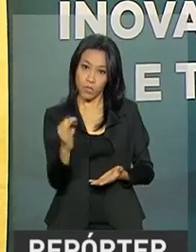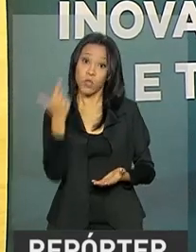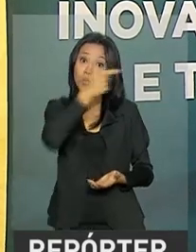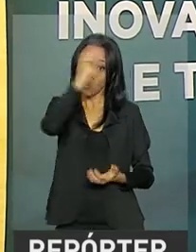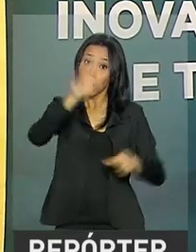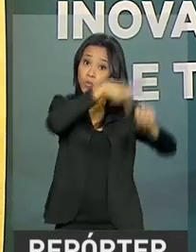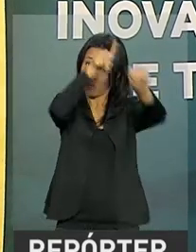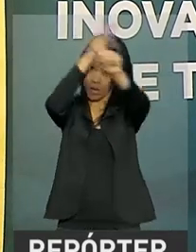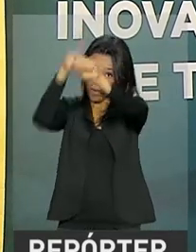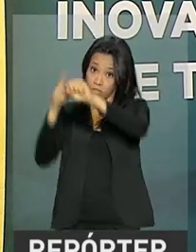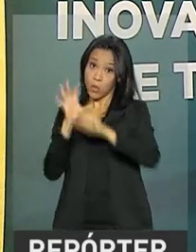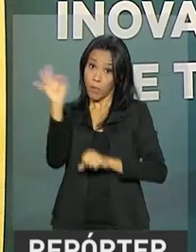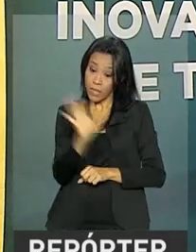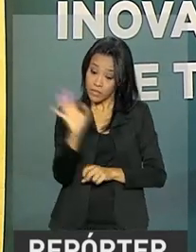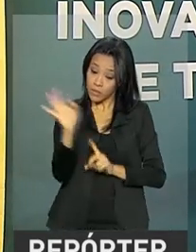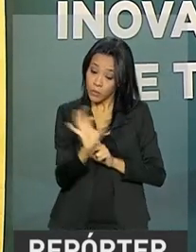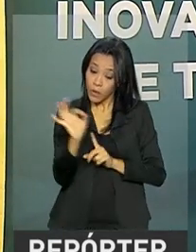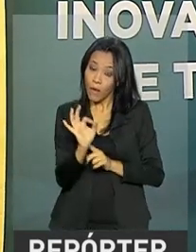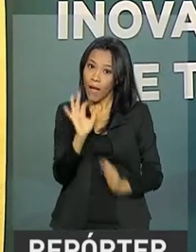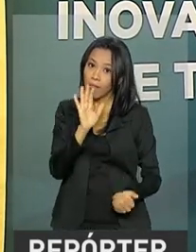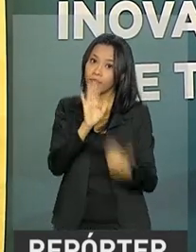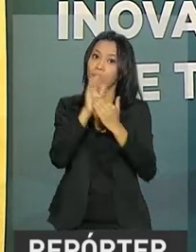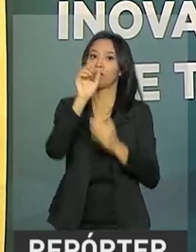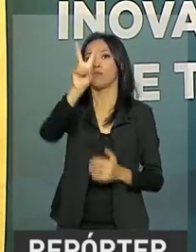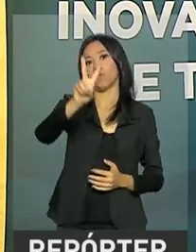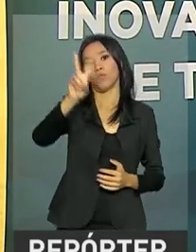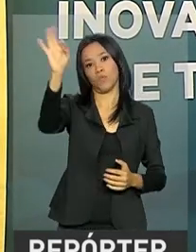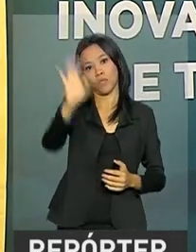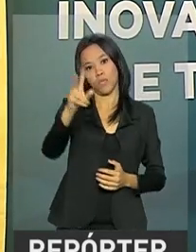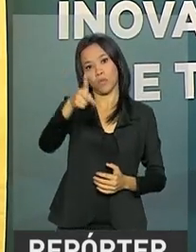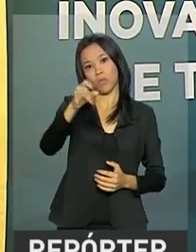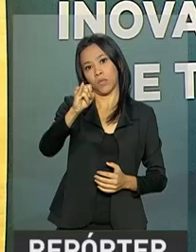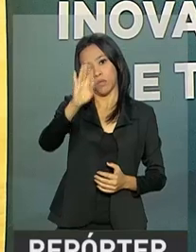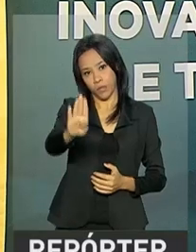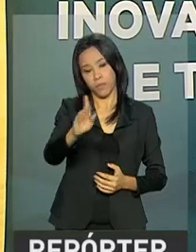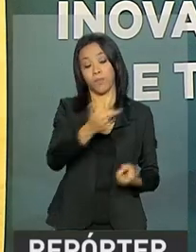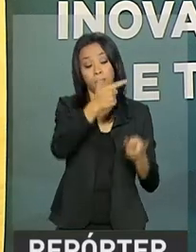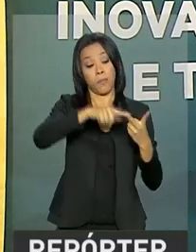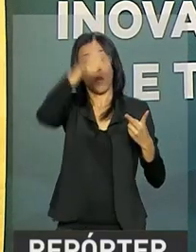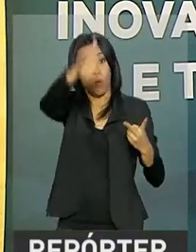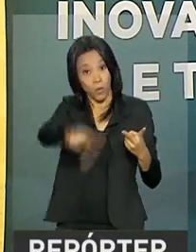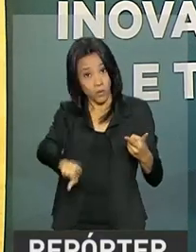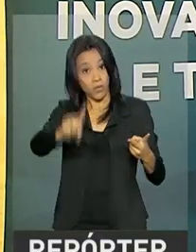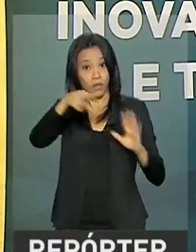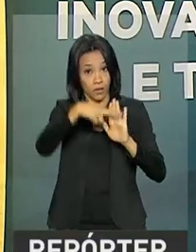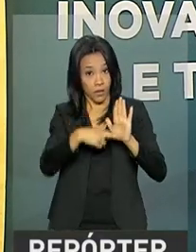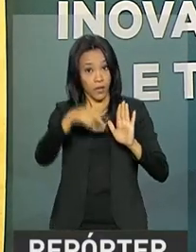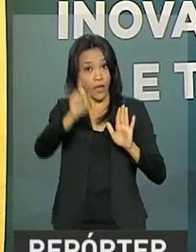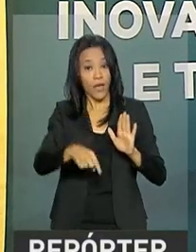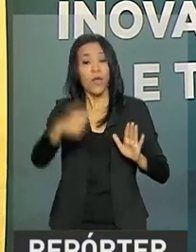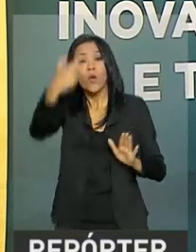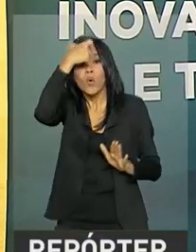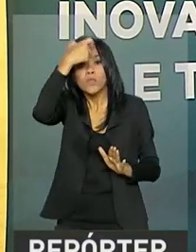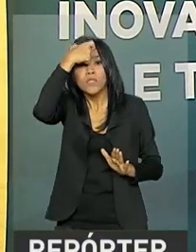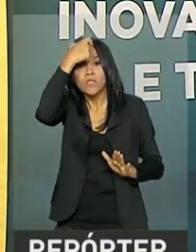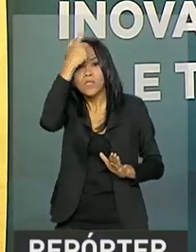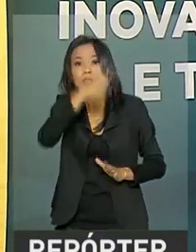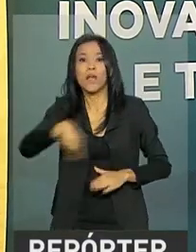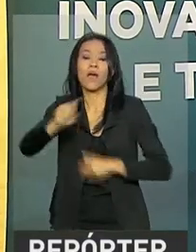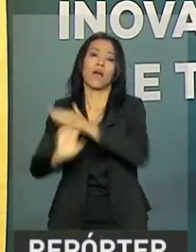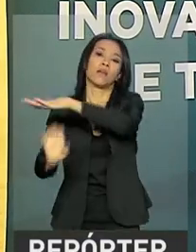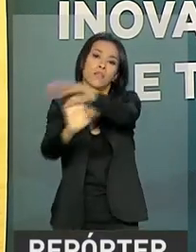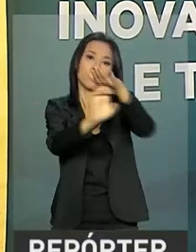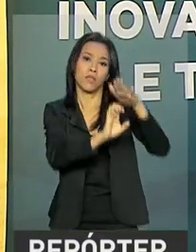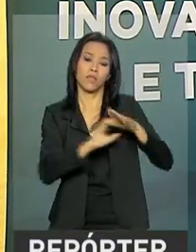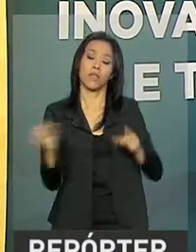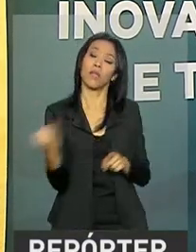esse percentual chega a 2% do pib outra medida é conscientizar as empresas sobre a importância da